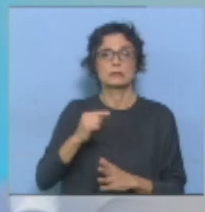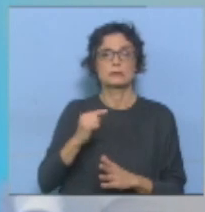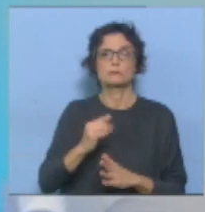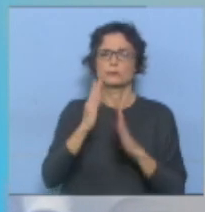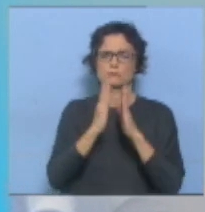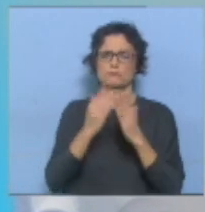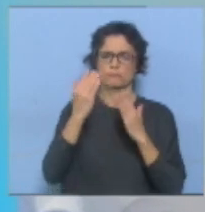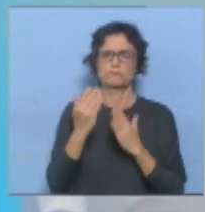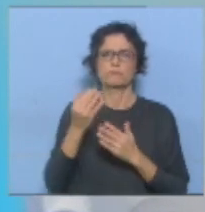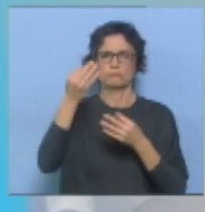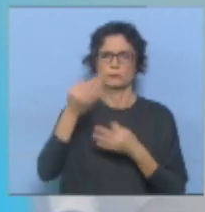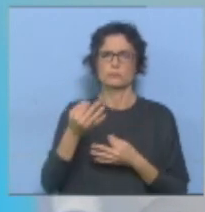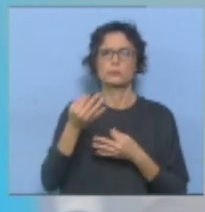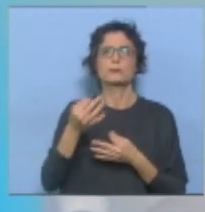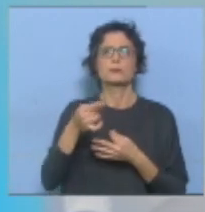solene.